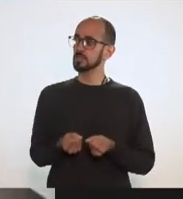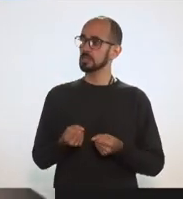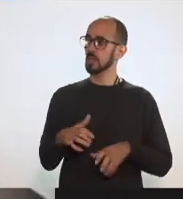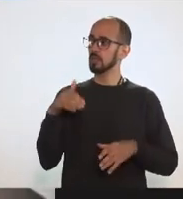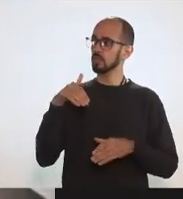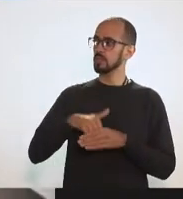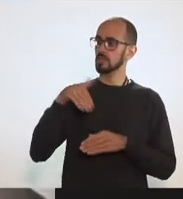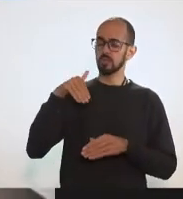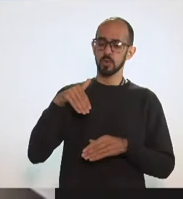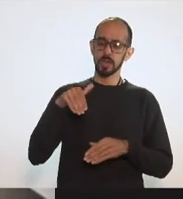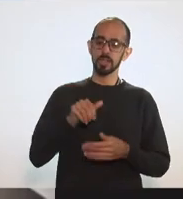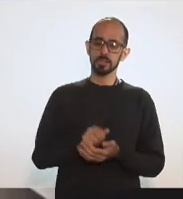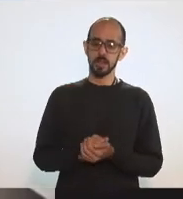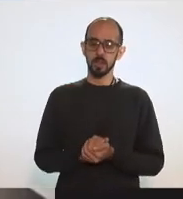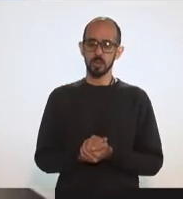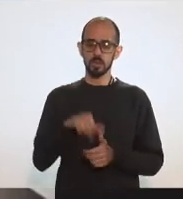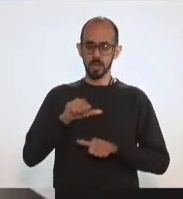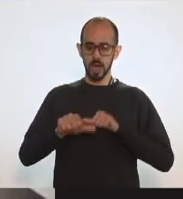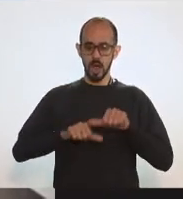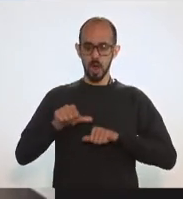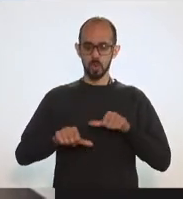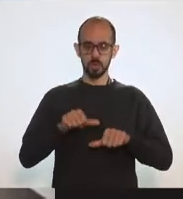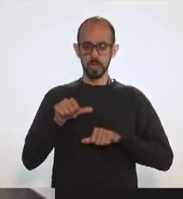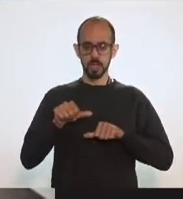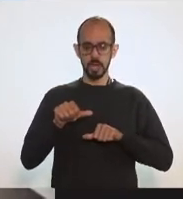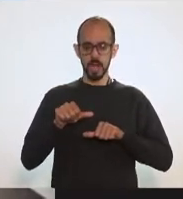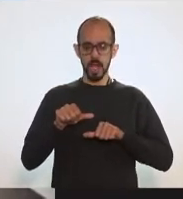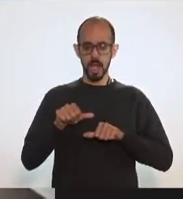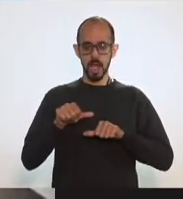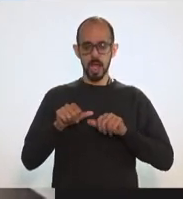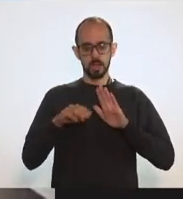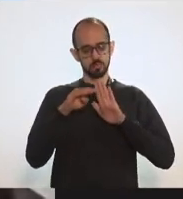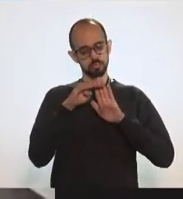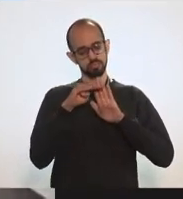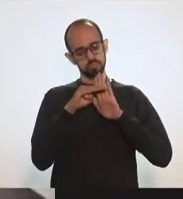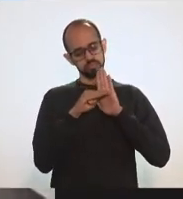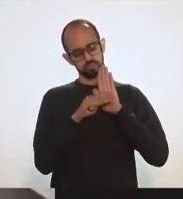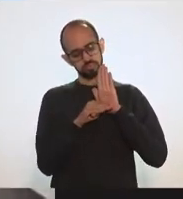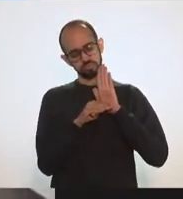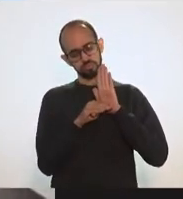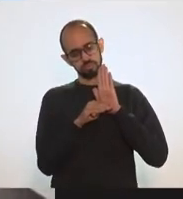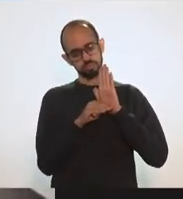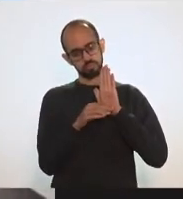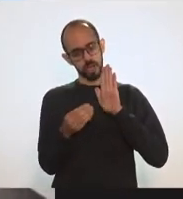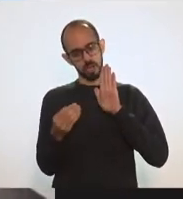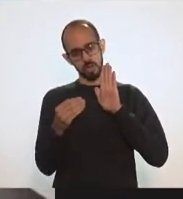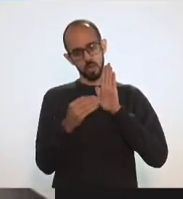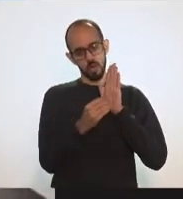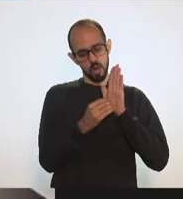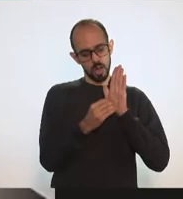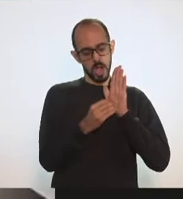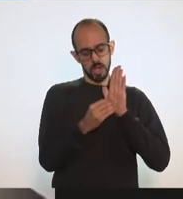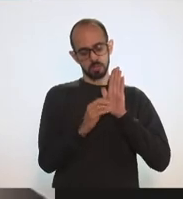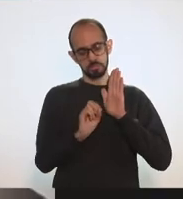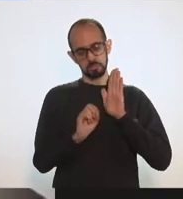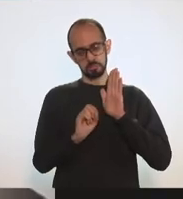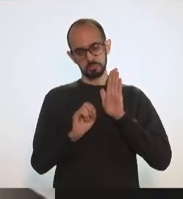e altere esse item específico do relatório para incluí-lo. Não vejo nenhum problema nisso, se for o desejo de Vossa